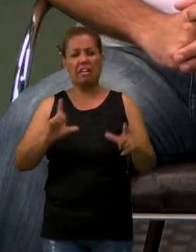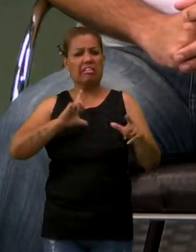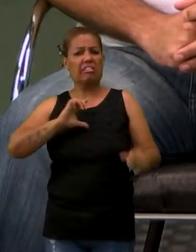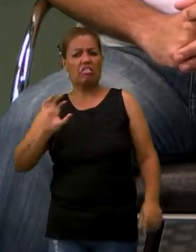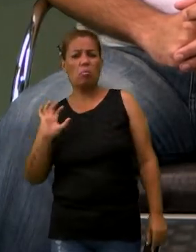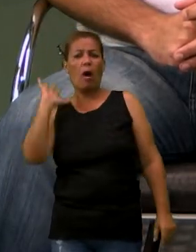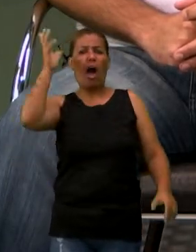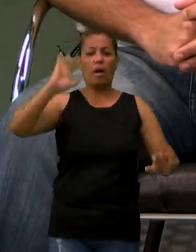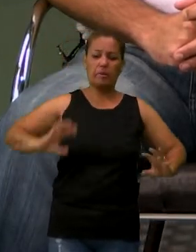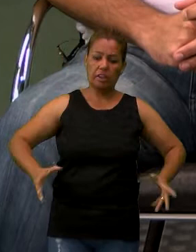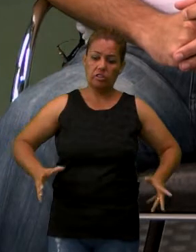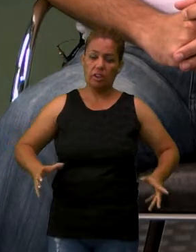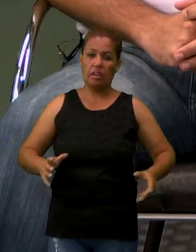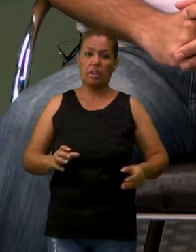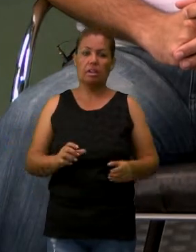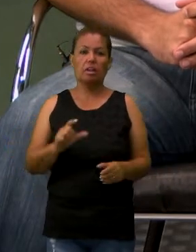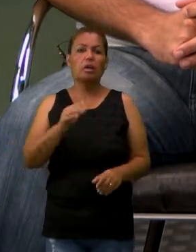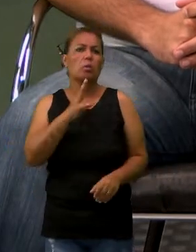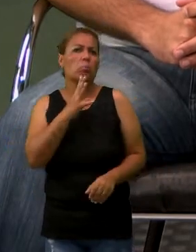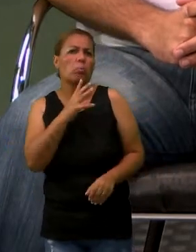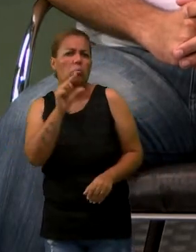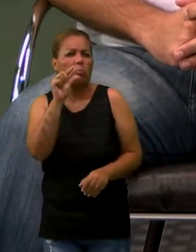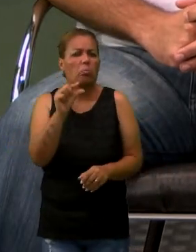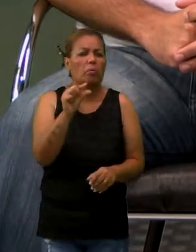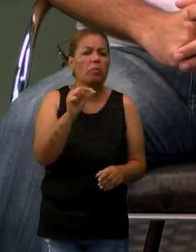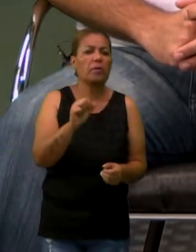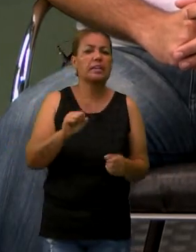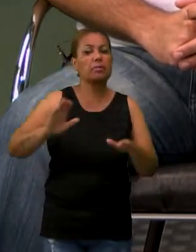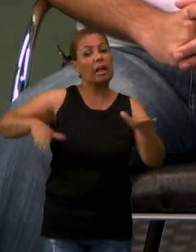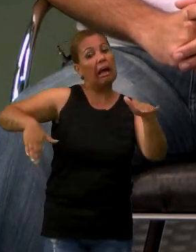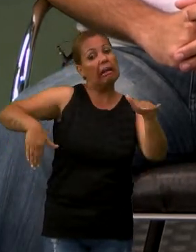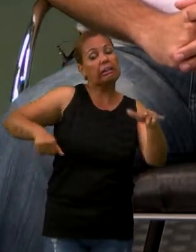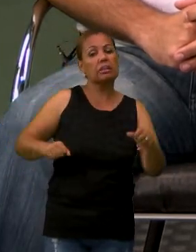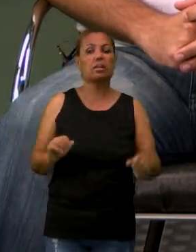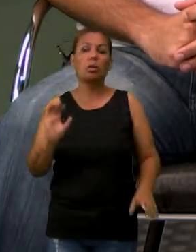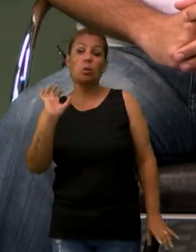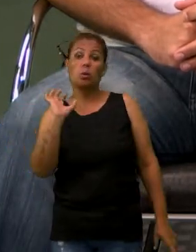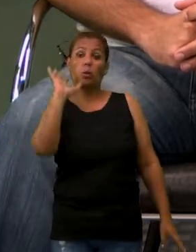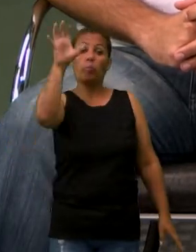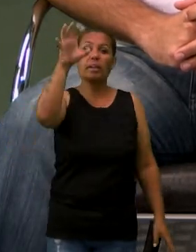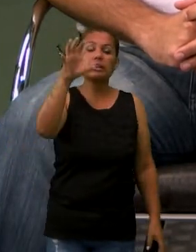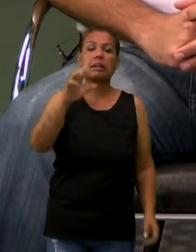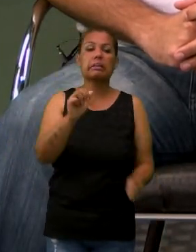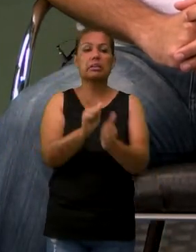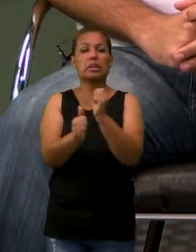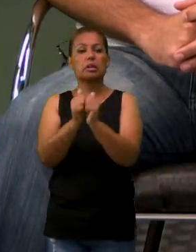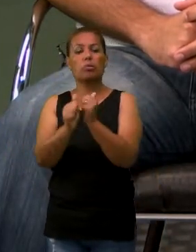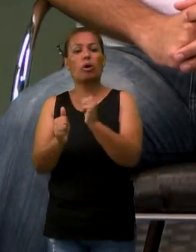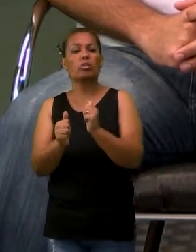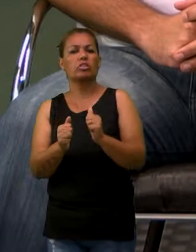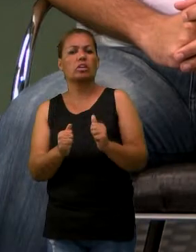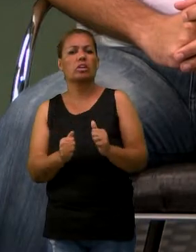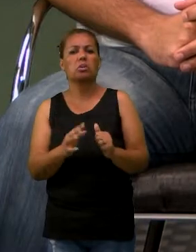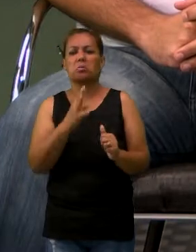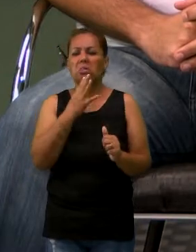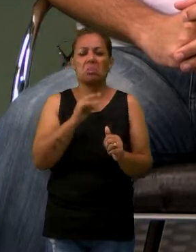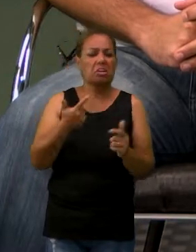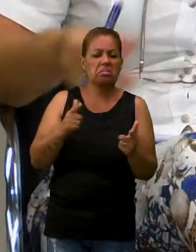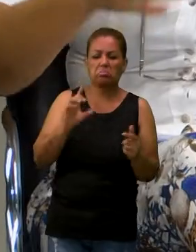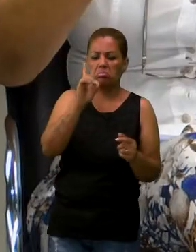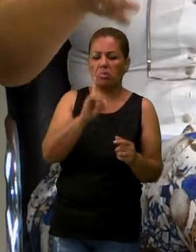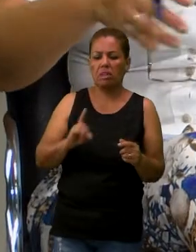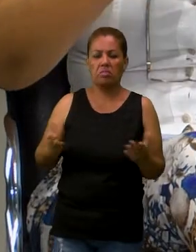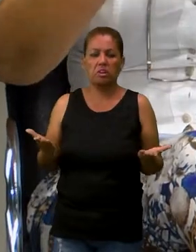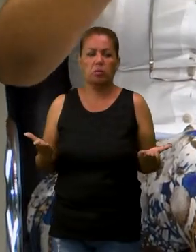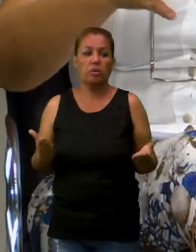ainda têm pouco conhecimento né a natação basquete é um dos esportes mais populares onde tinha pouco conhecimento e